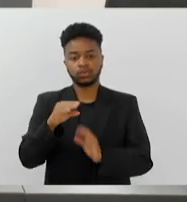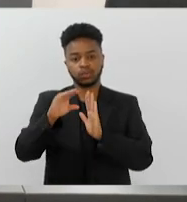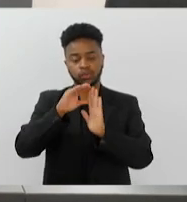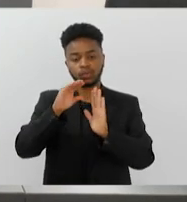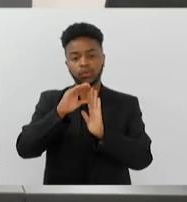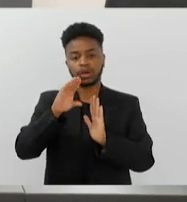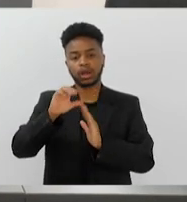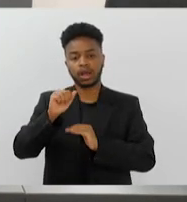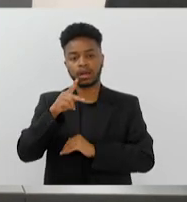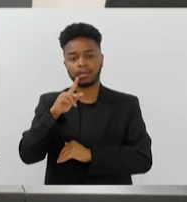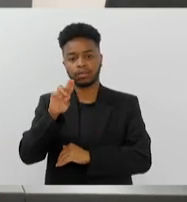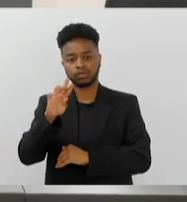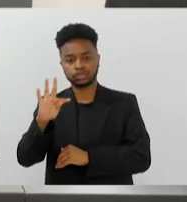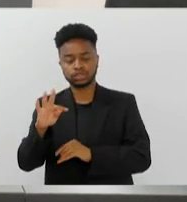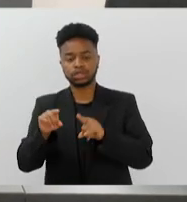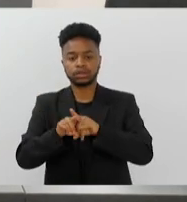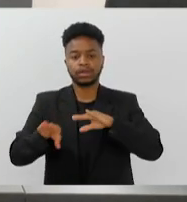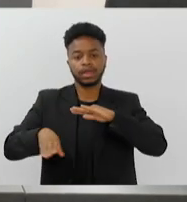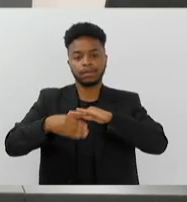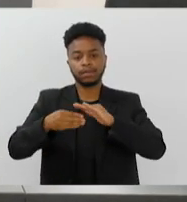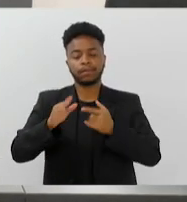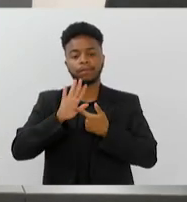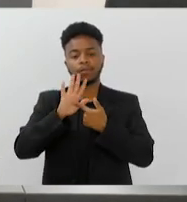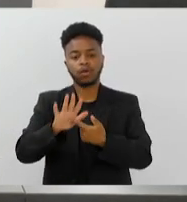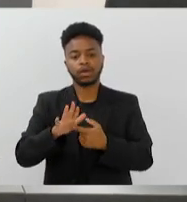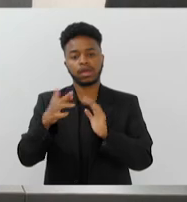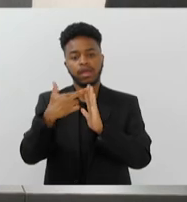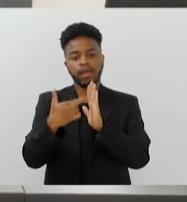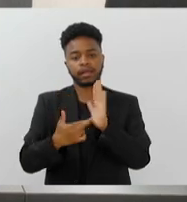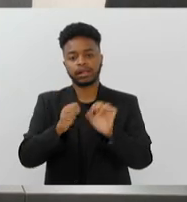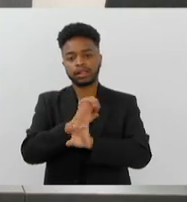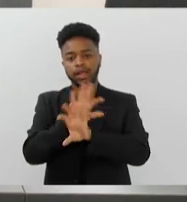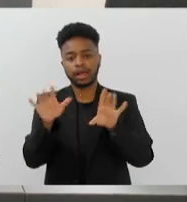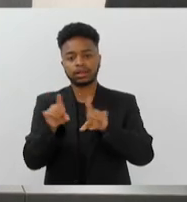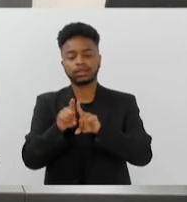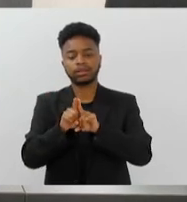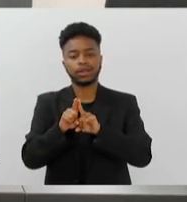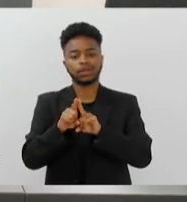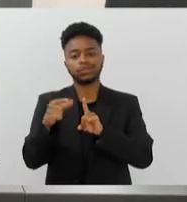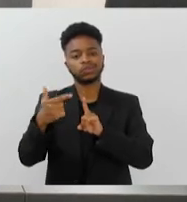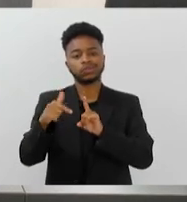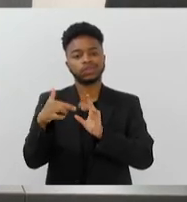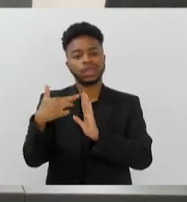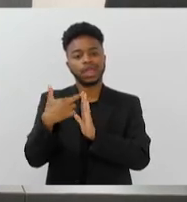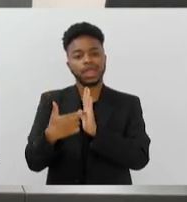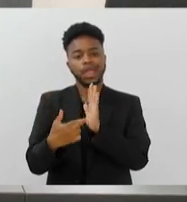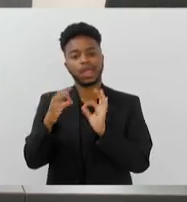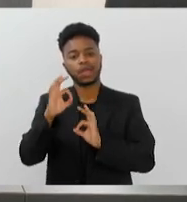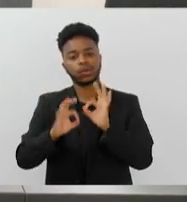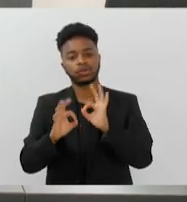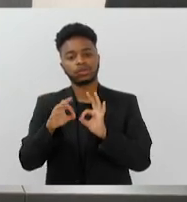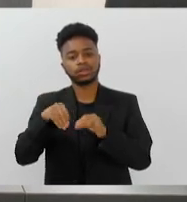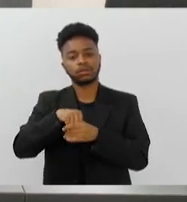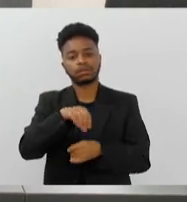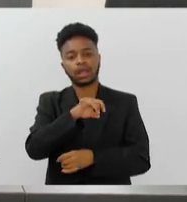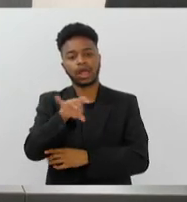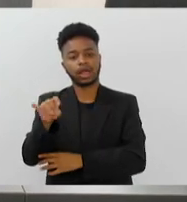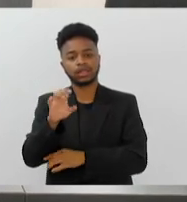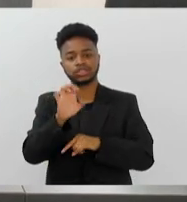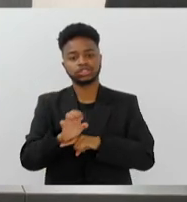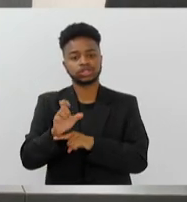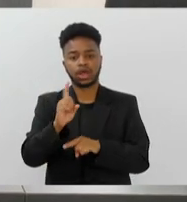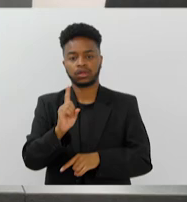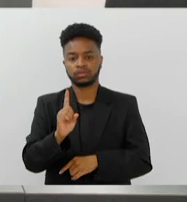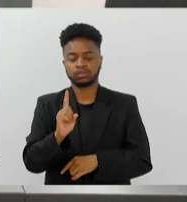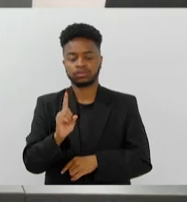ementa, ele tem uma regra clara e não pressupõe a regulamentação pelos estados.